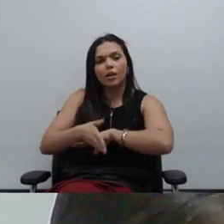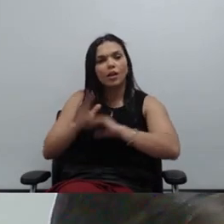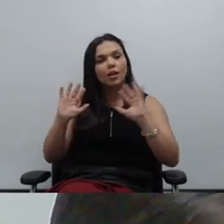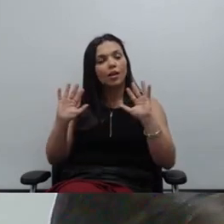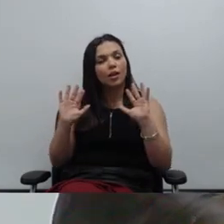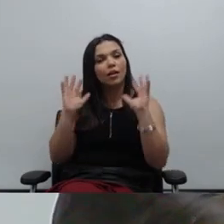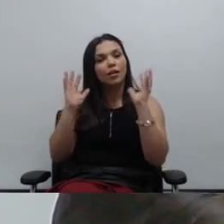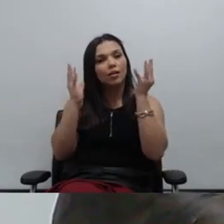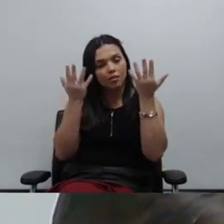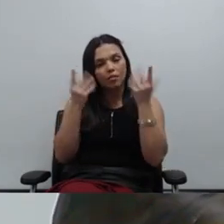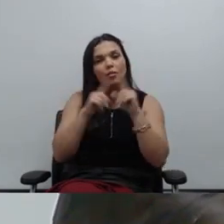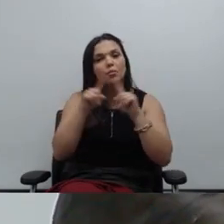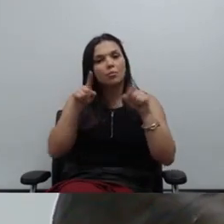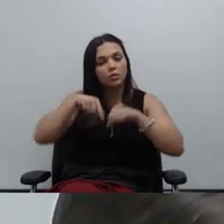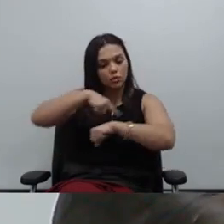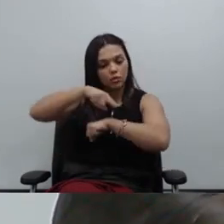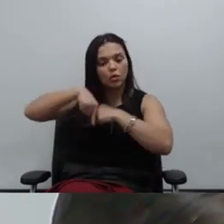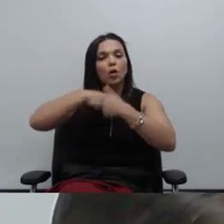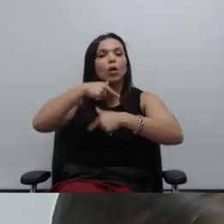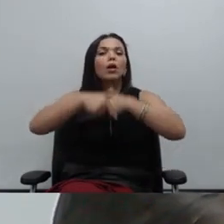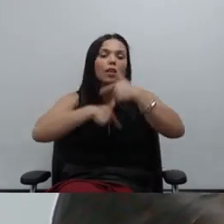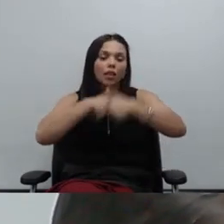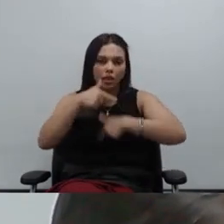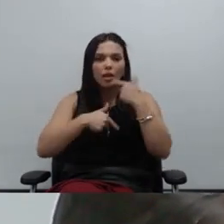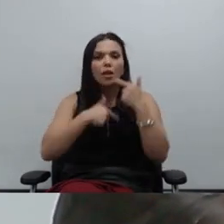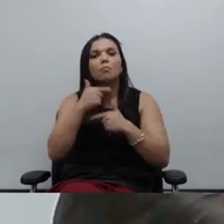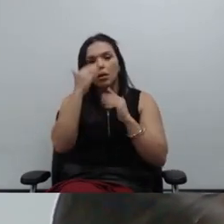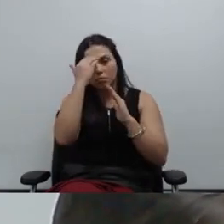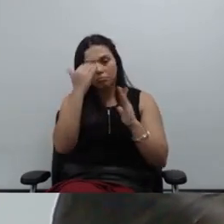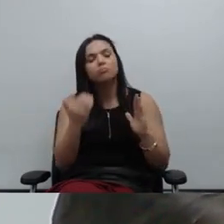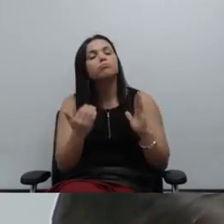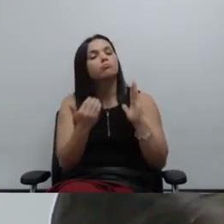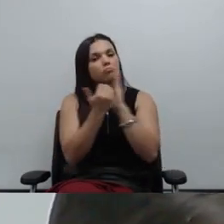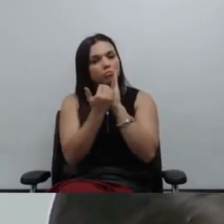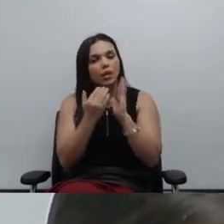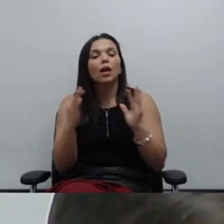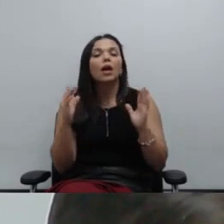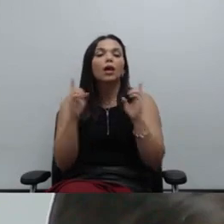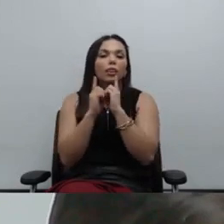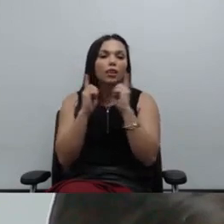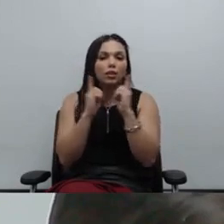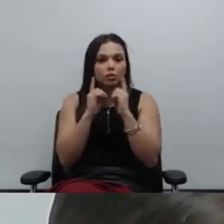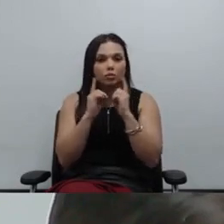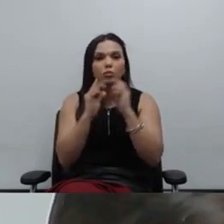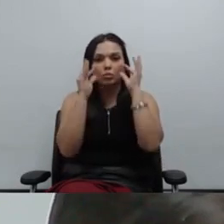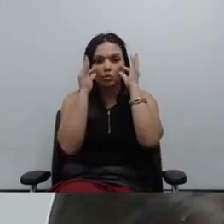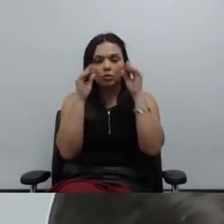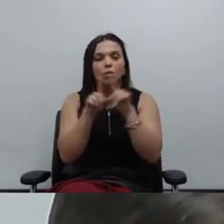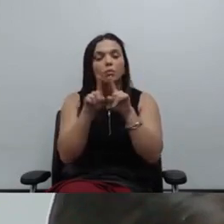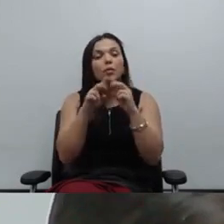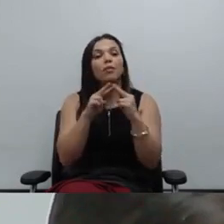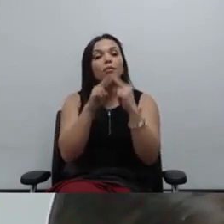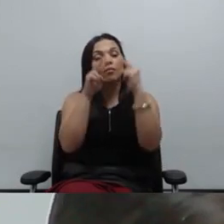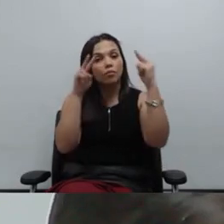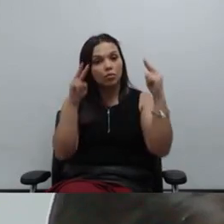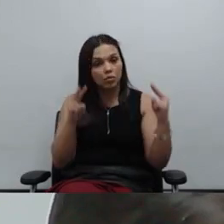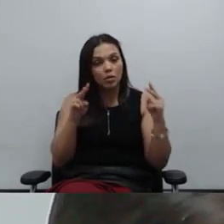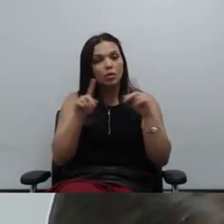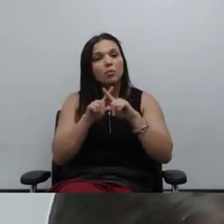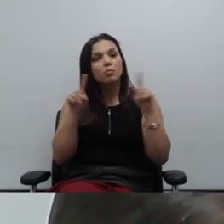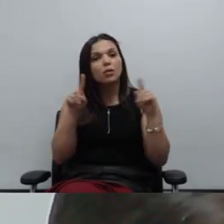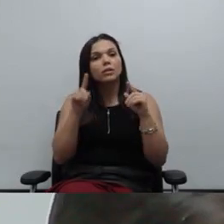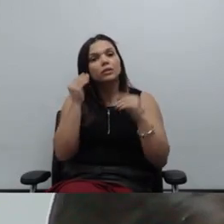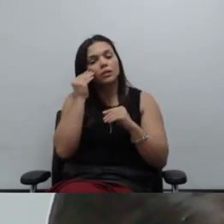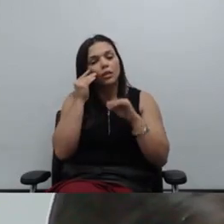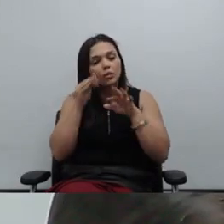mas afirma ter cumprido a sua carga horária de trabalho normalmente, tanto no atendimento presencial como também no virtual. Ocorre que, ao tentar lançar a sua atividade